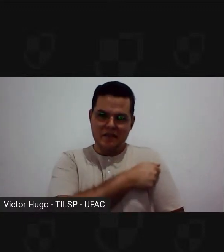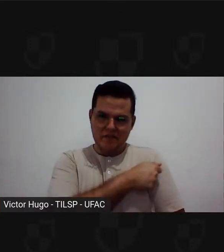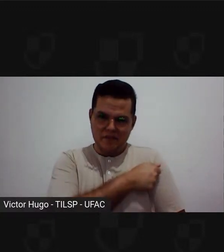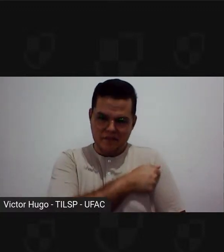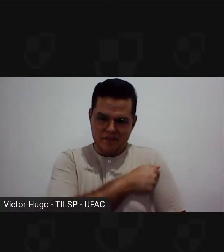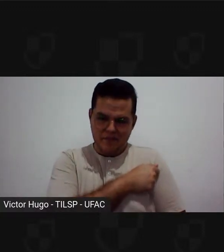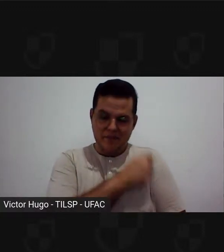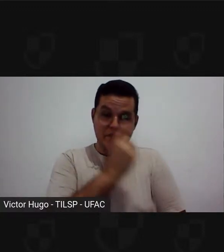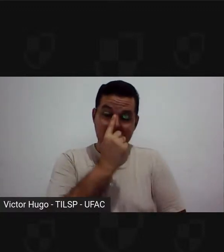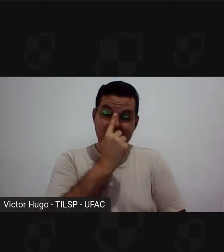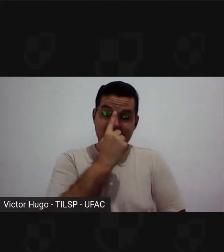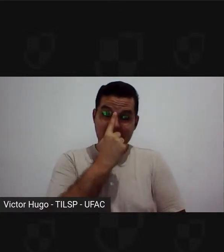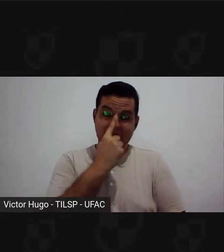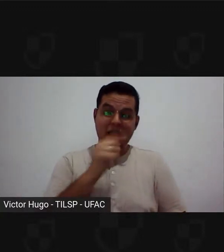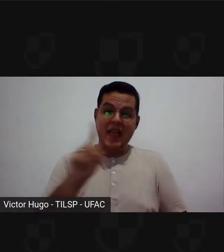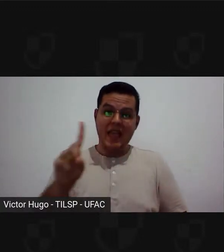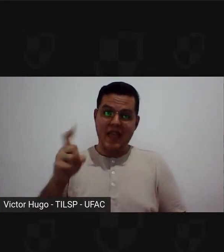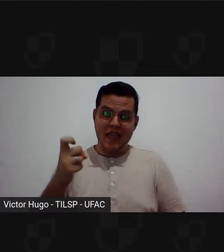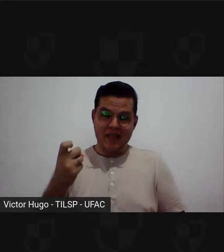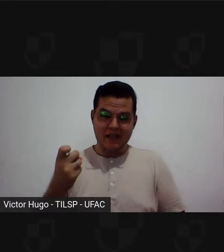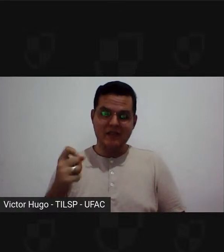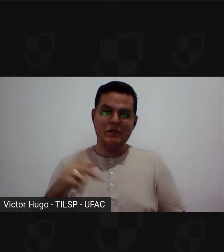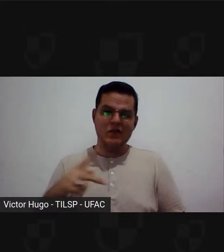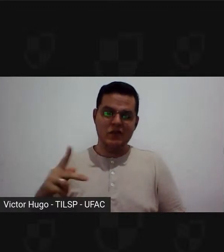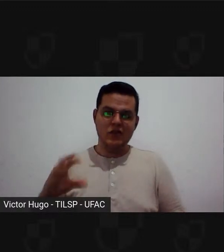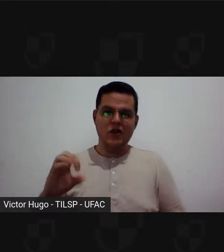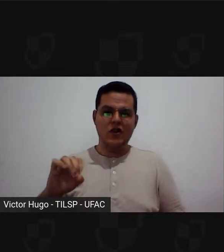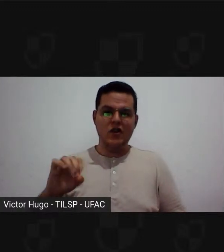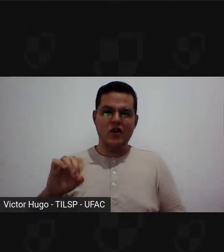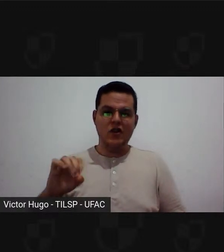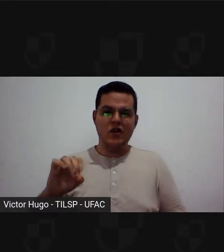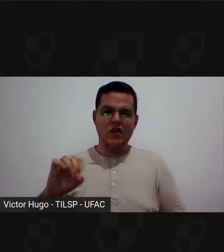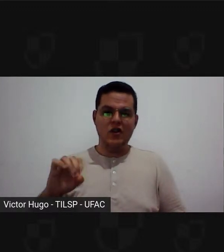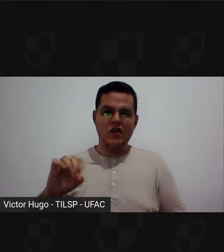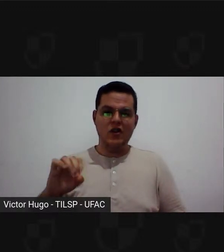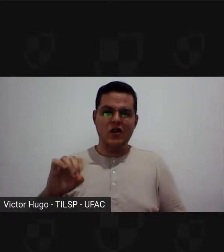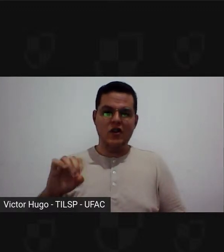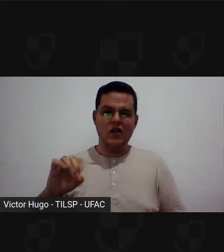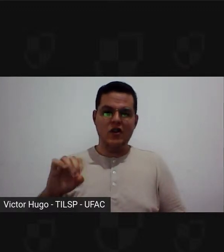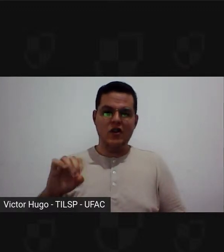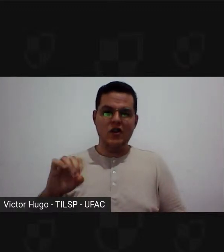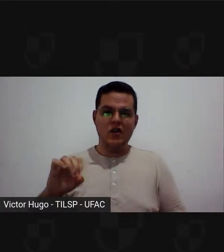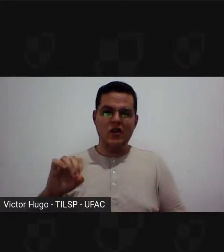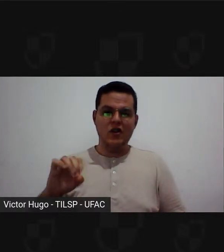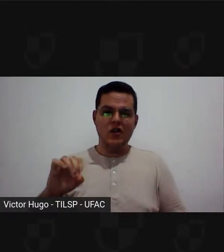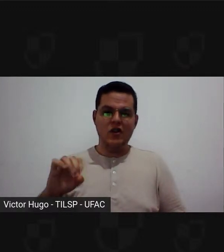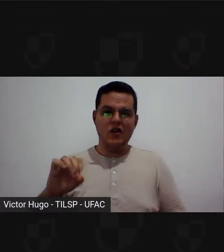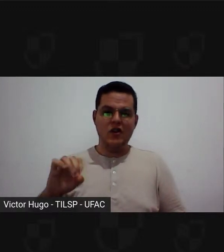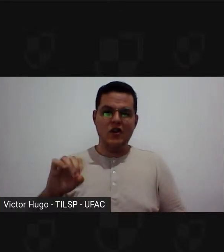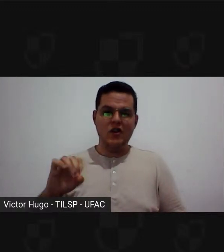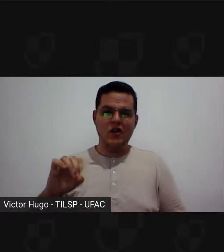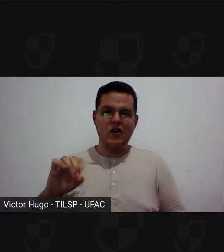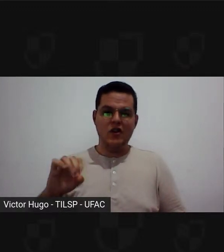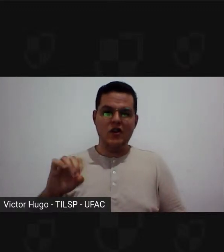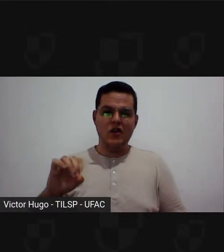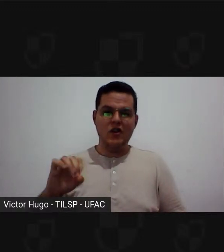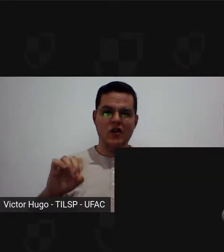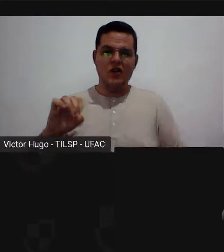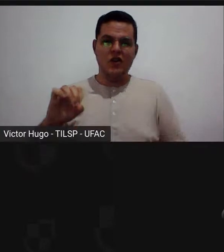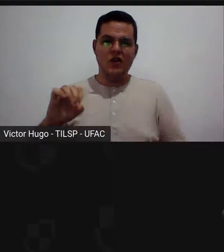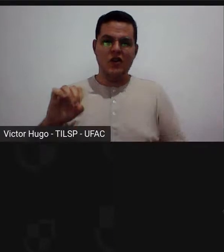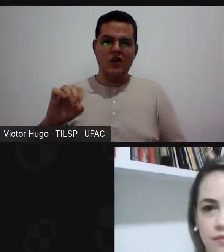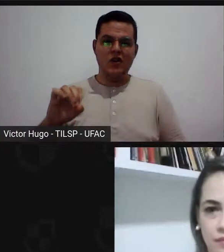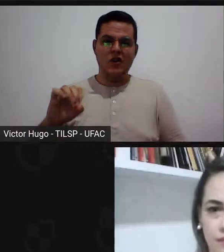professora doutora Tatiane Castro dos Santos, com o tema de fala Memória do curso de letras da